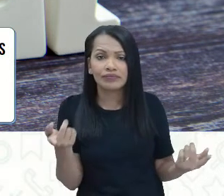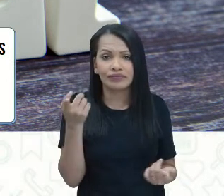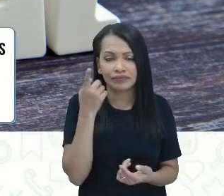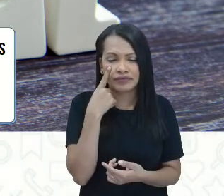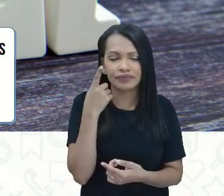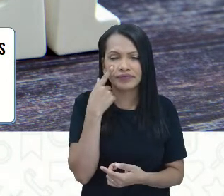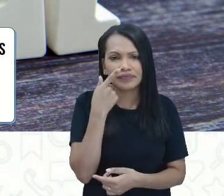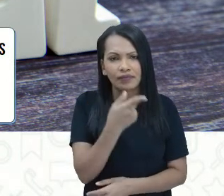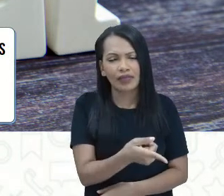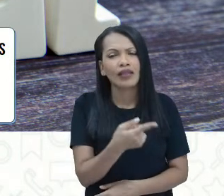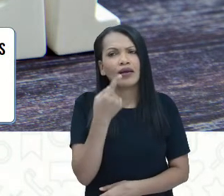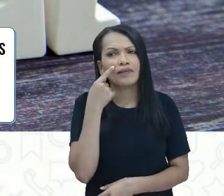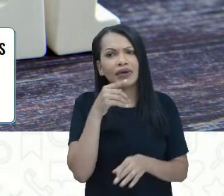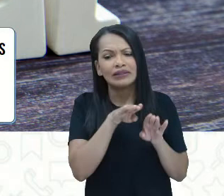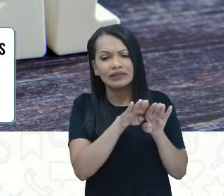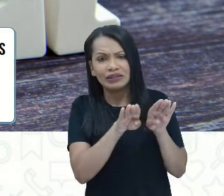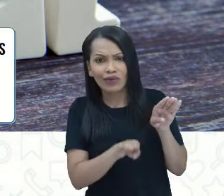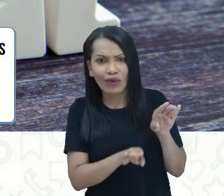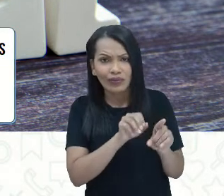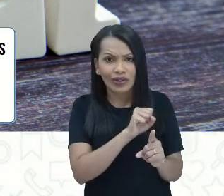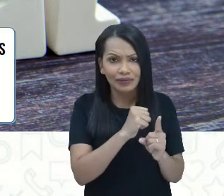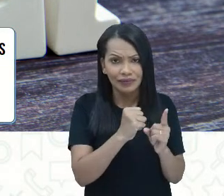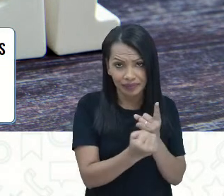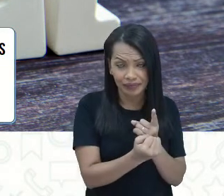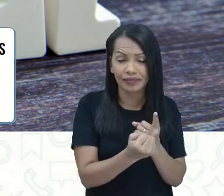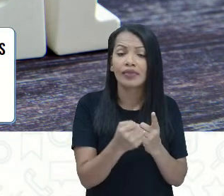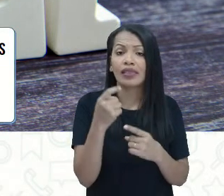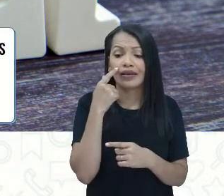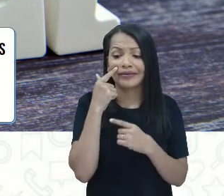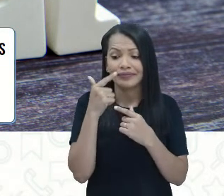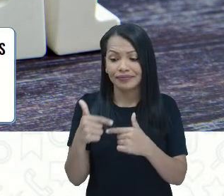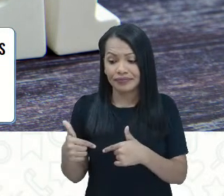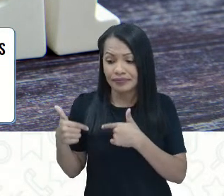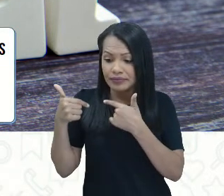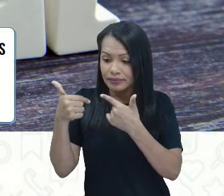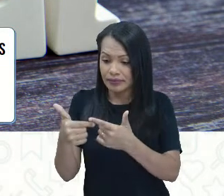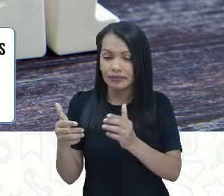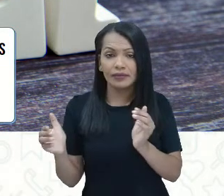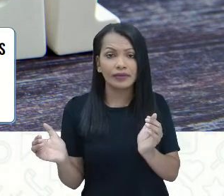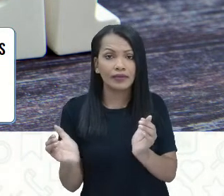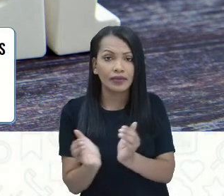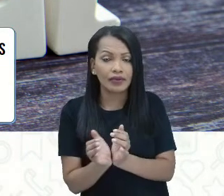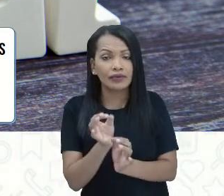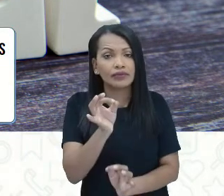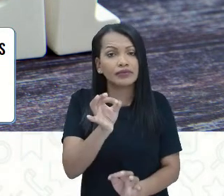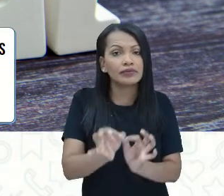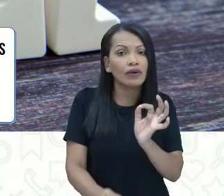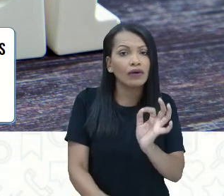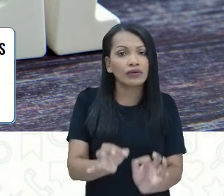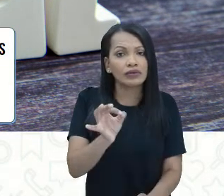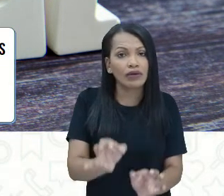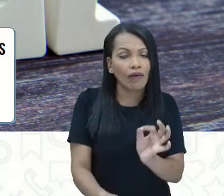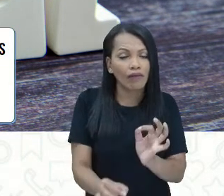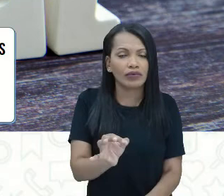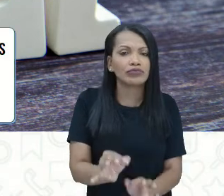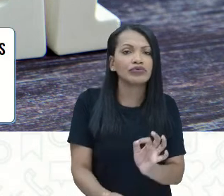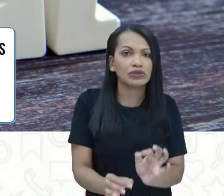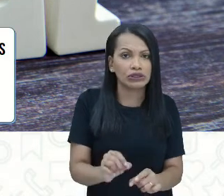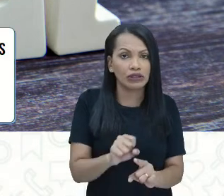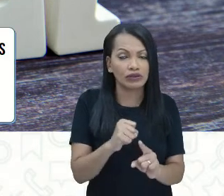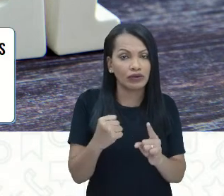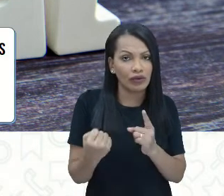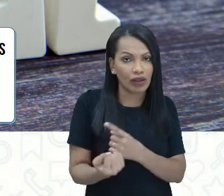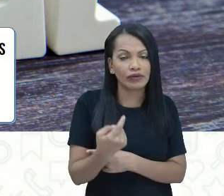das desigualdades sociais, né? E a luta de grupos sociais para a justiça social. Por isso aí, olha,